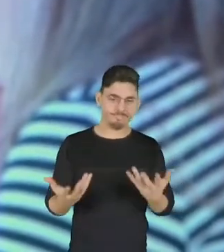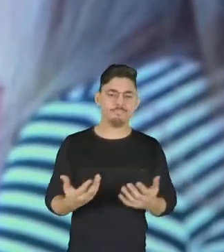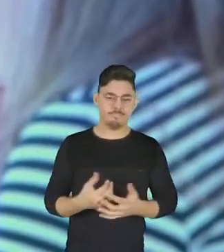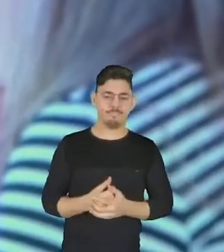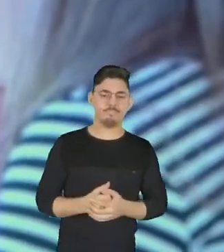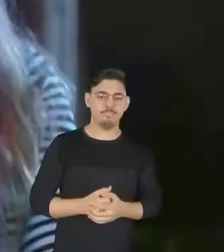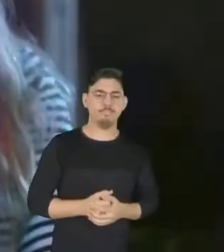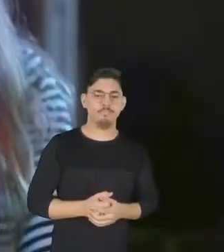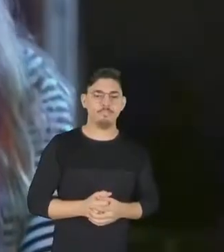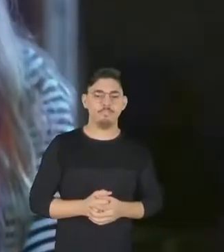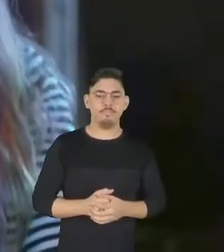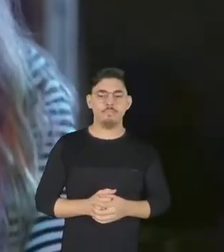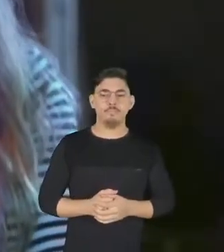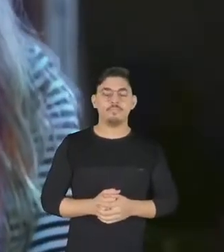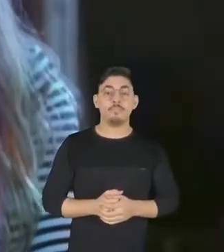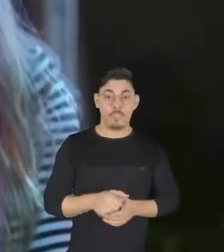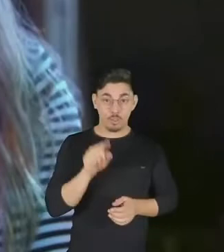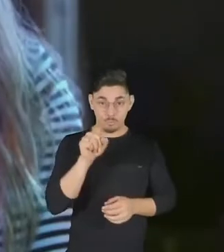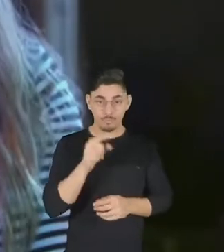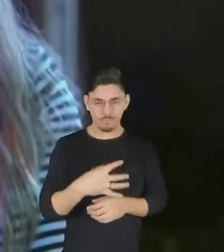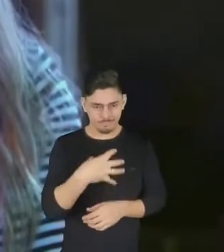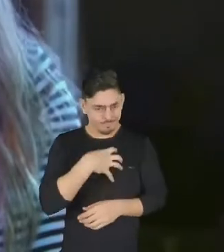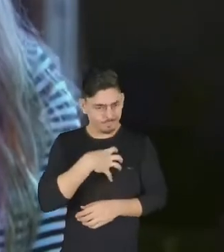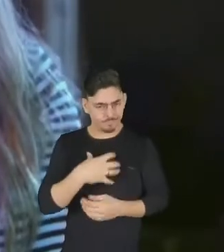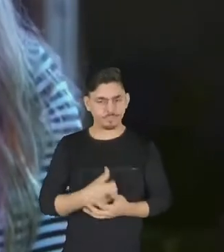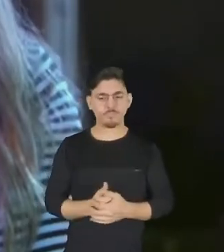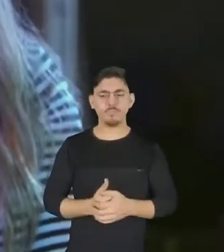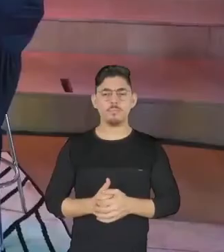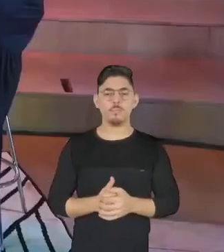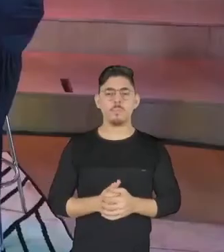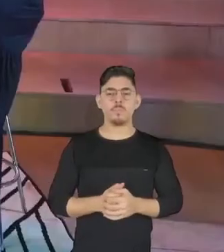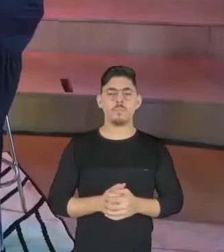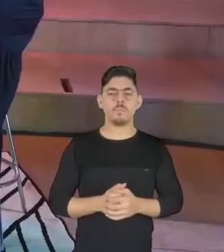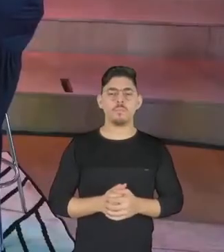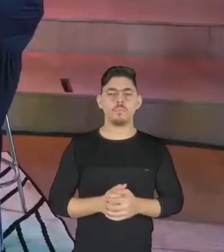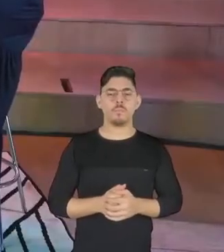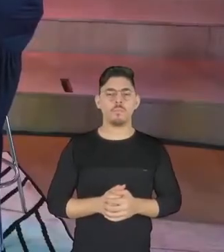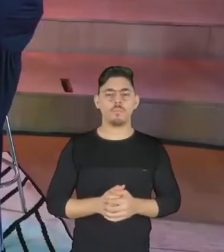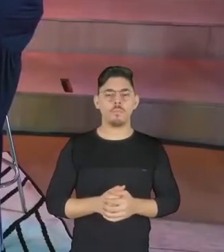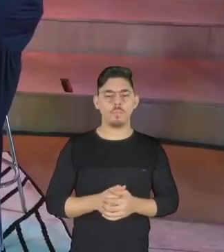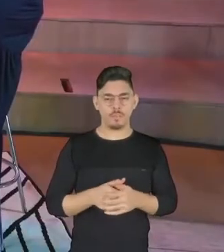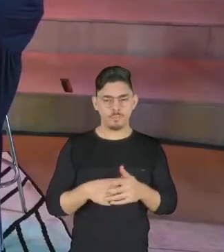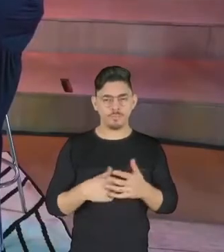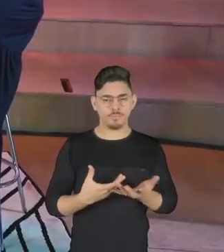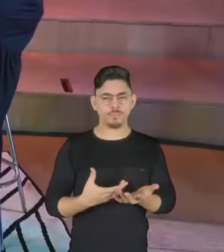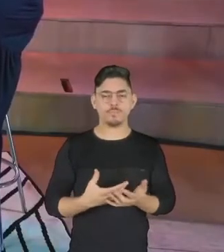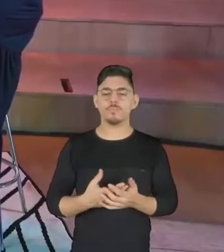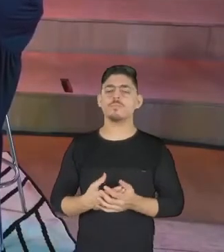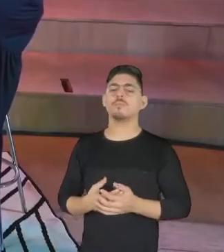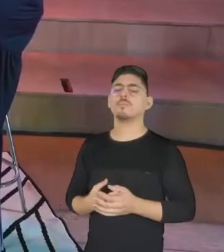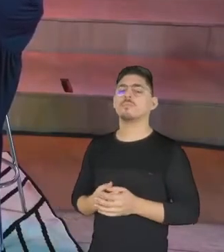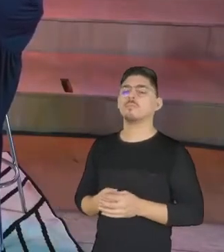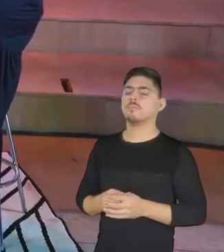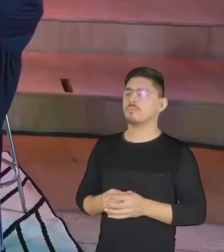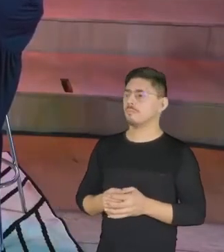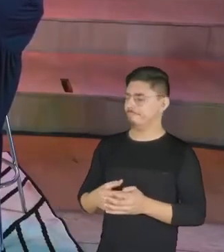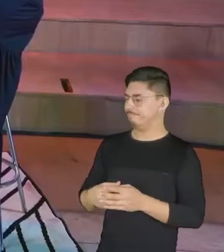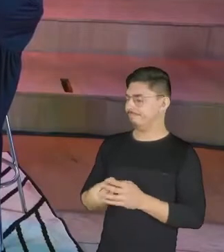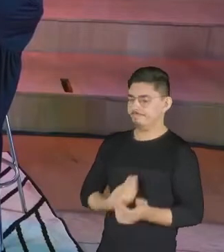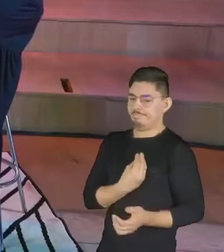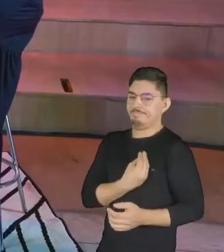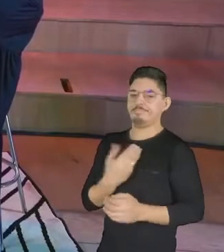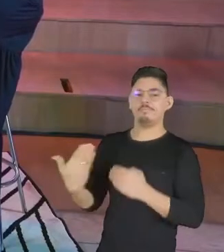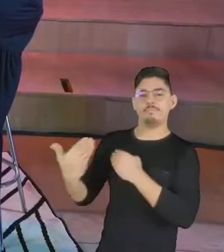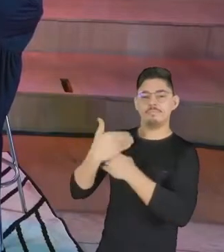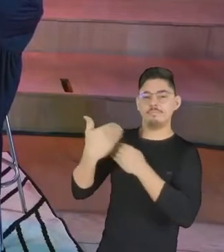essência e o conteúdo. E você sentiu que a presença ou a participação nas